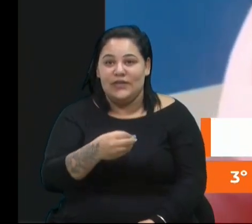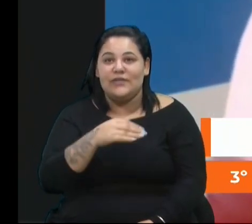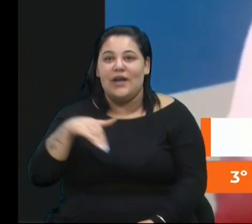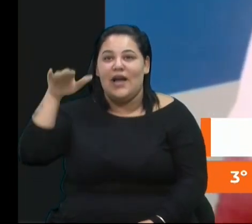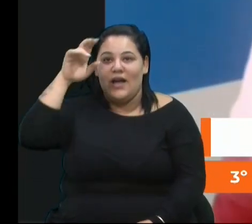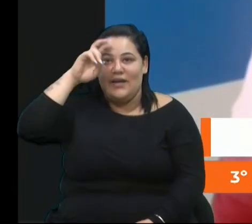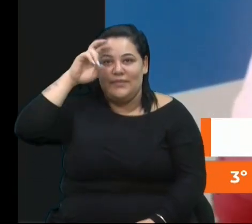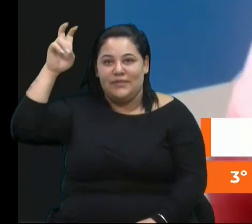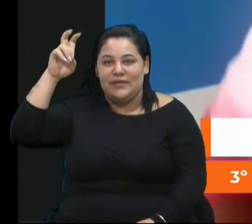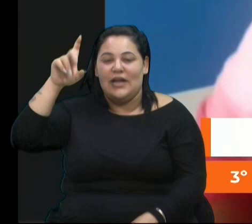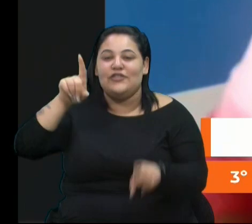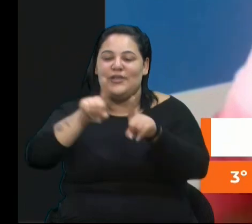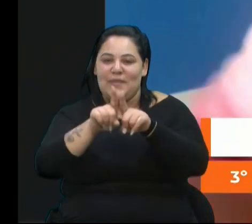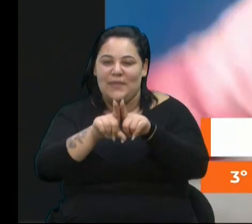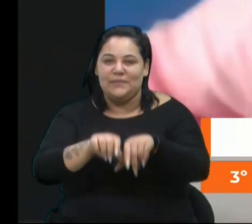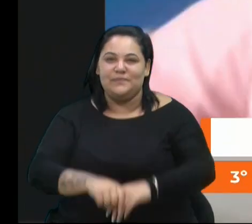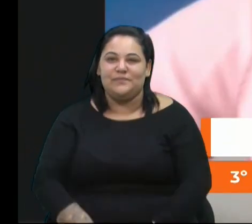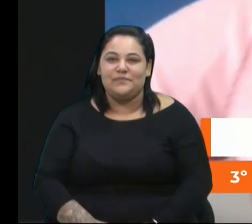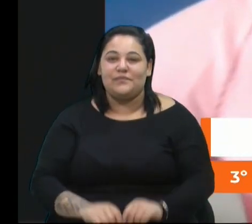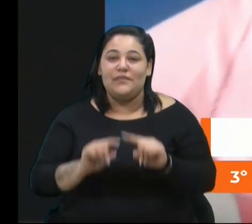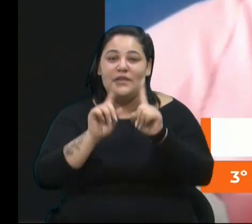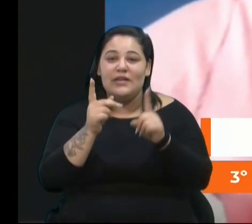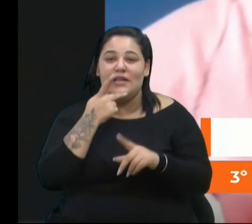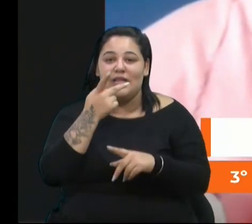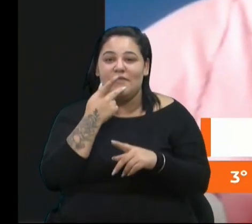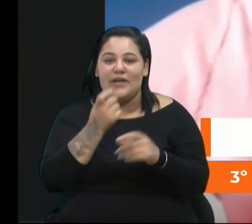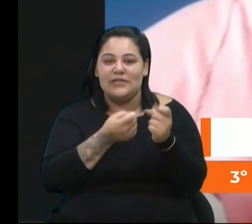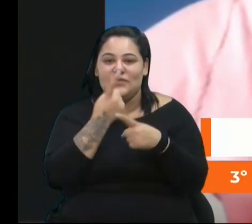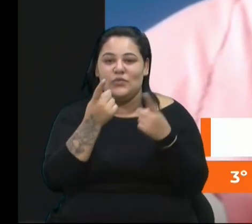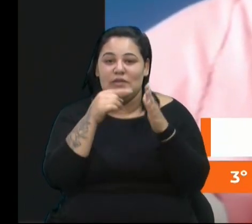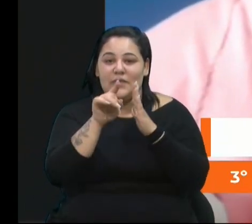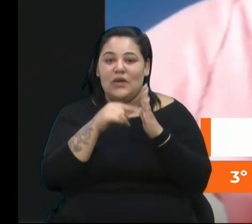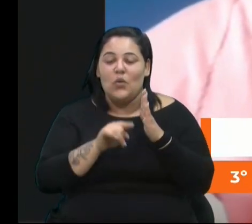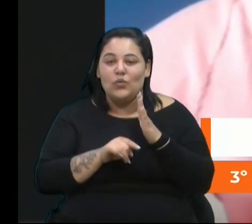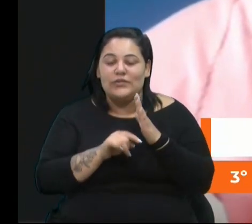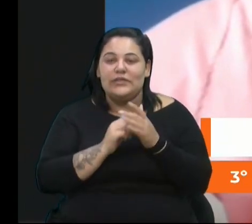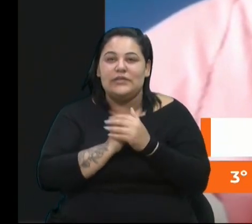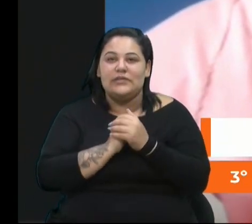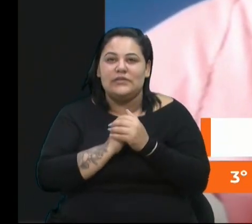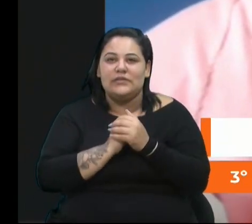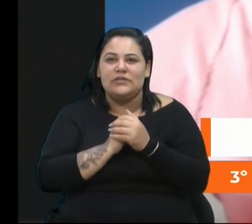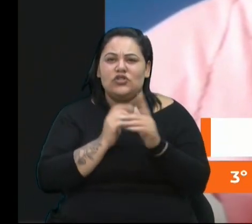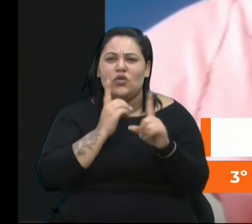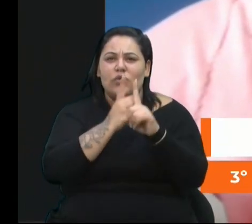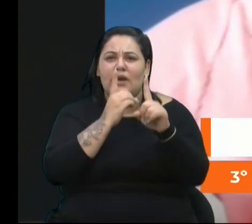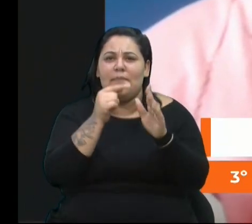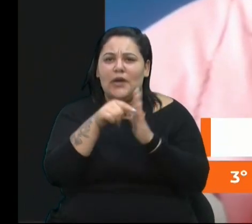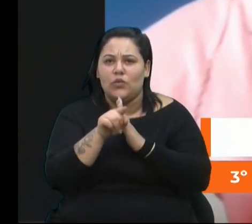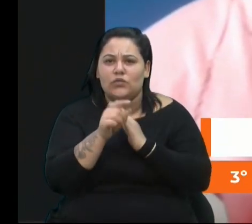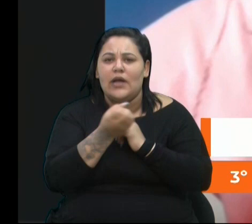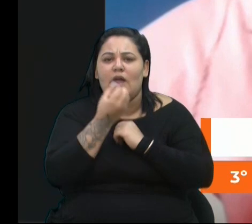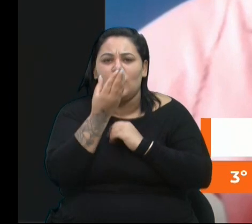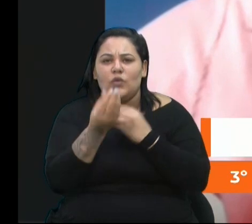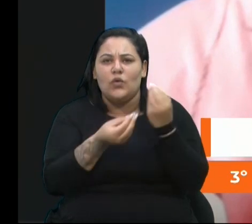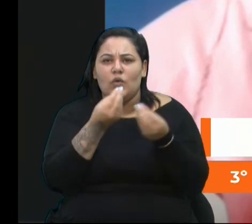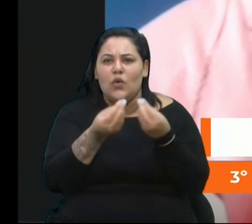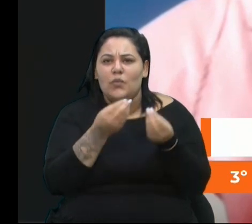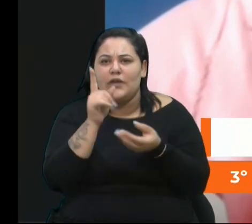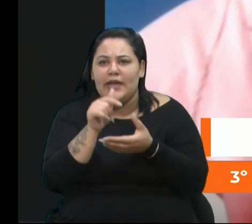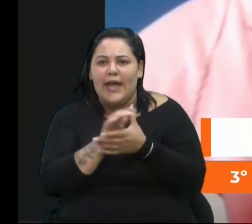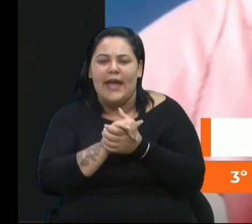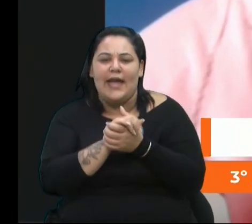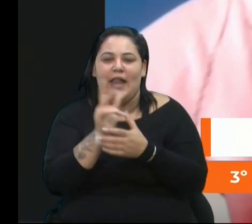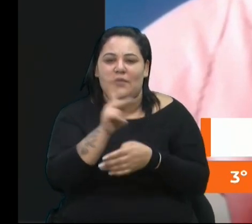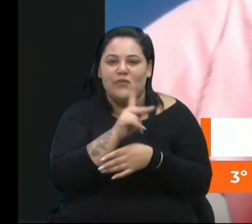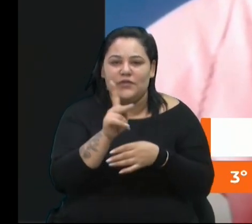altas habilidades de superdotação. Mas ela faz um questionamento aqui. Deixa eu achar a pergunta. Ela contou um pouquinho como é que é, diz que lá ela é prof